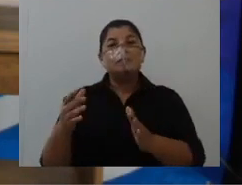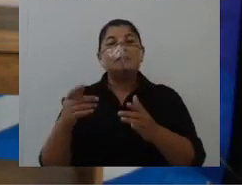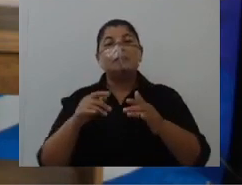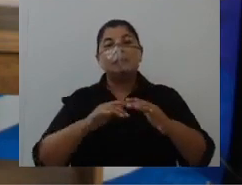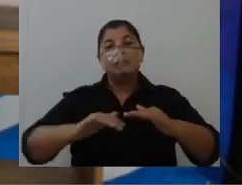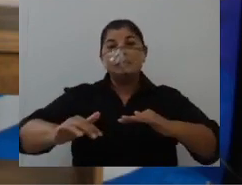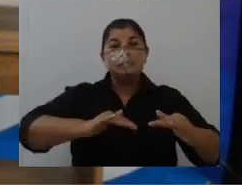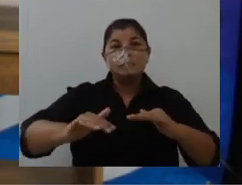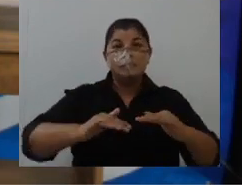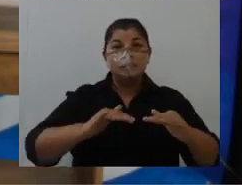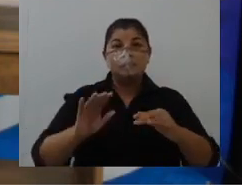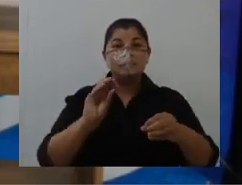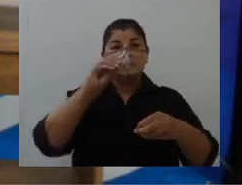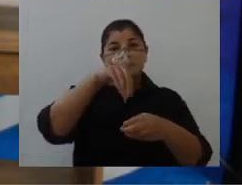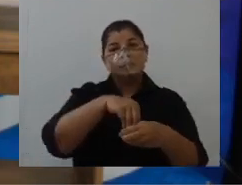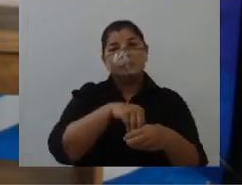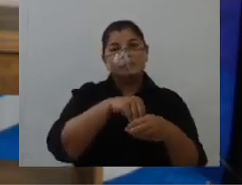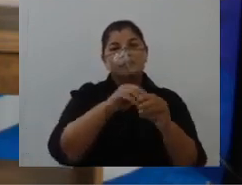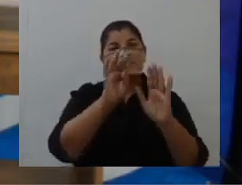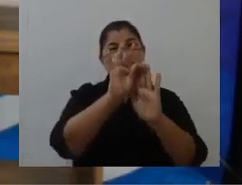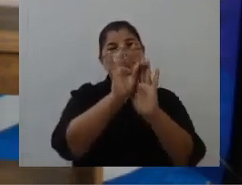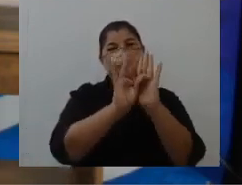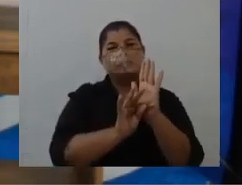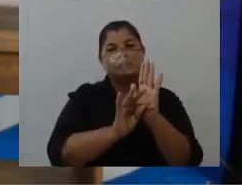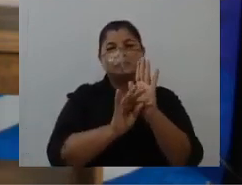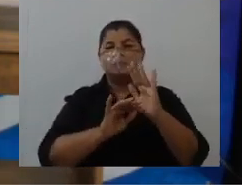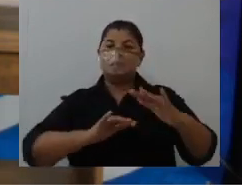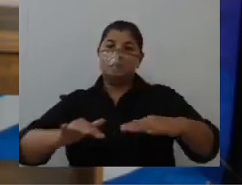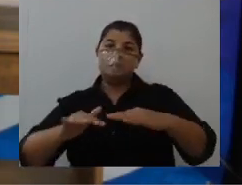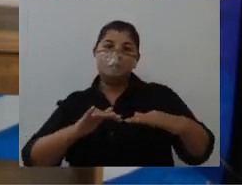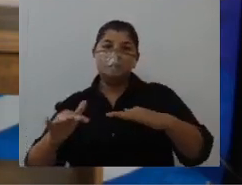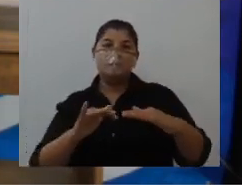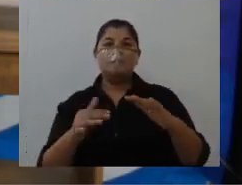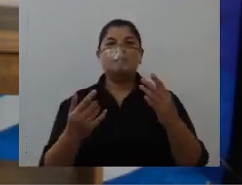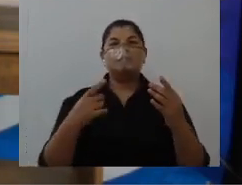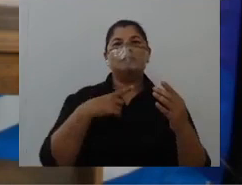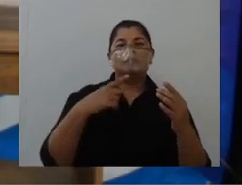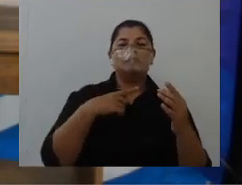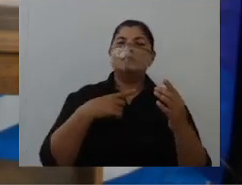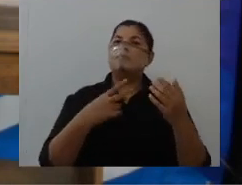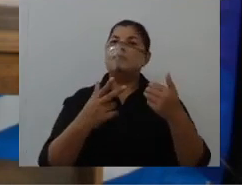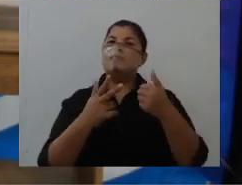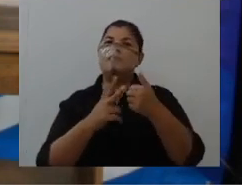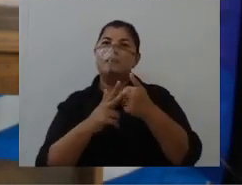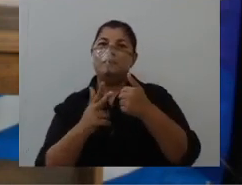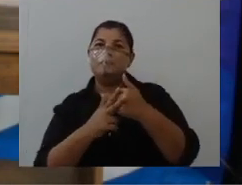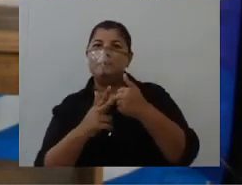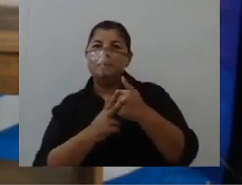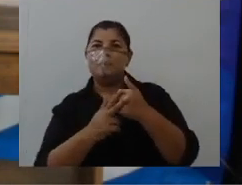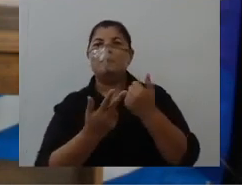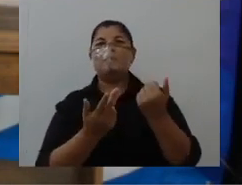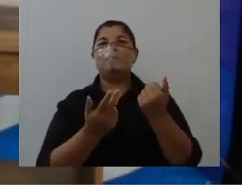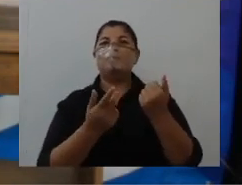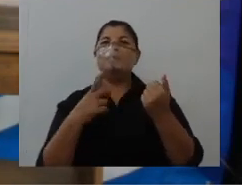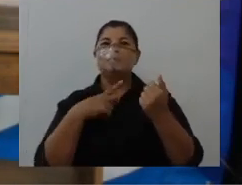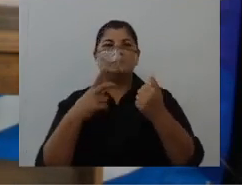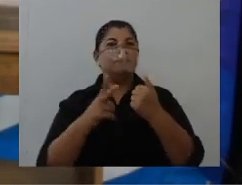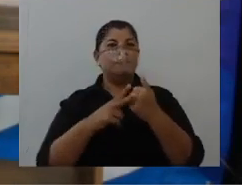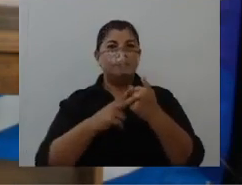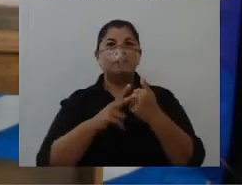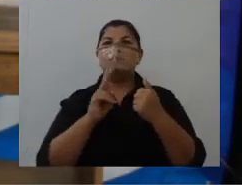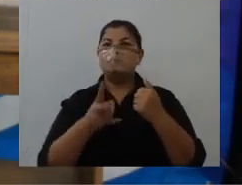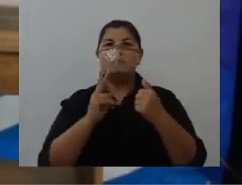ações. Todo texto narrativo, ele gira em torno de ações verbais. Se liga, então a predominância dos verbos, isso é